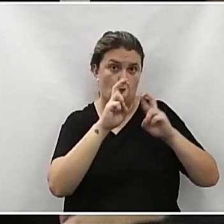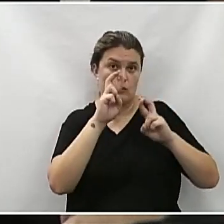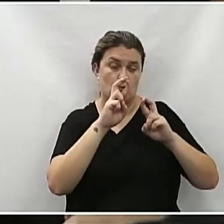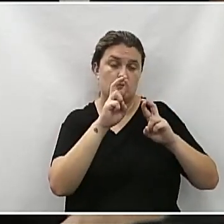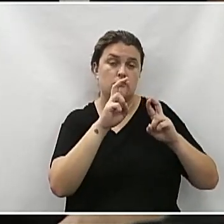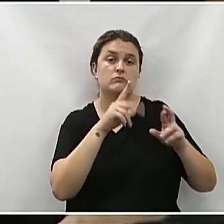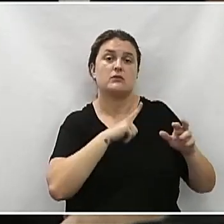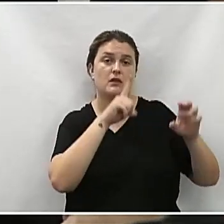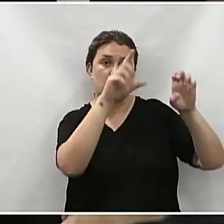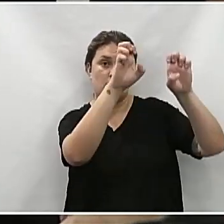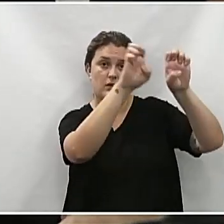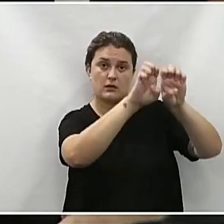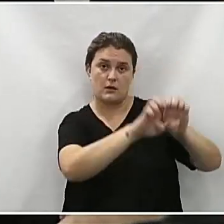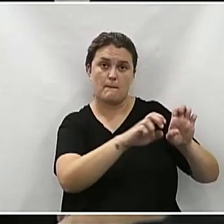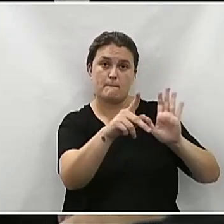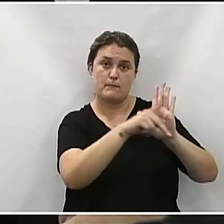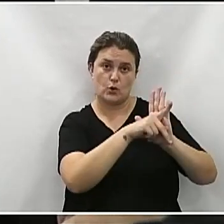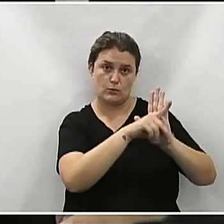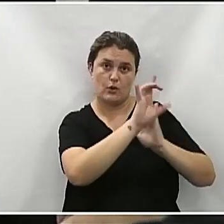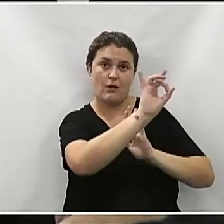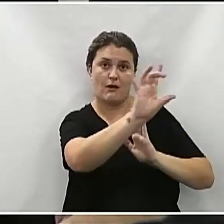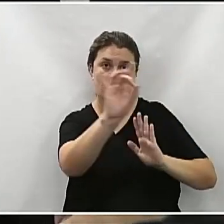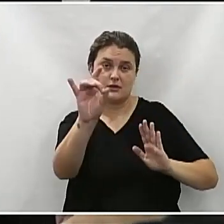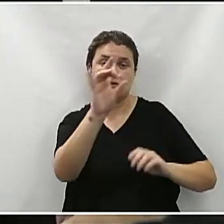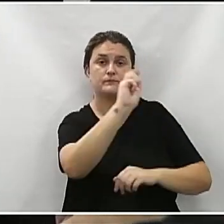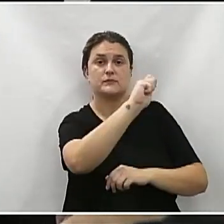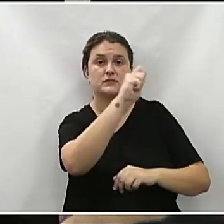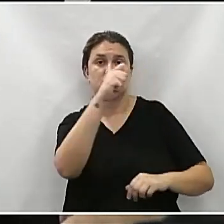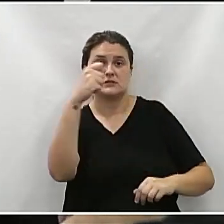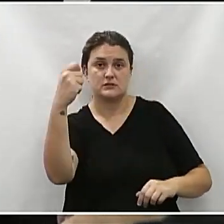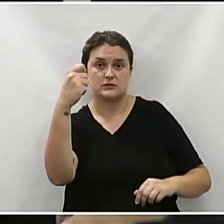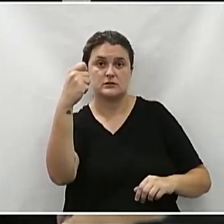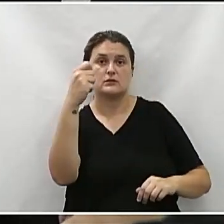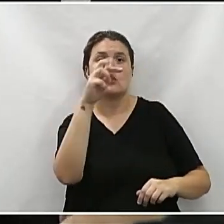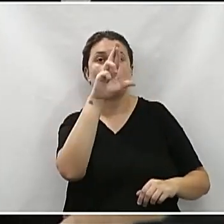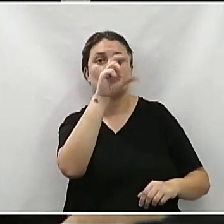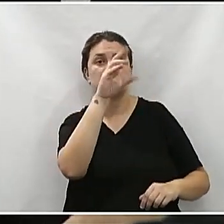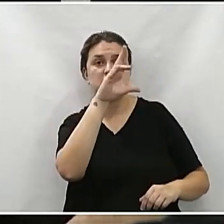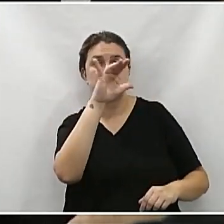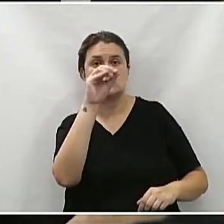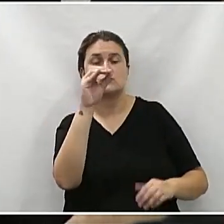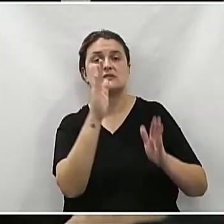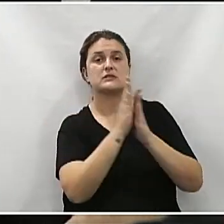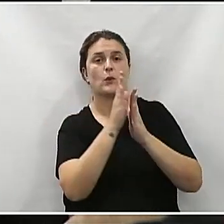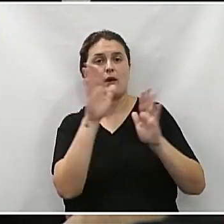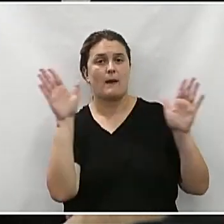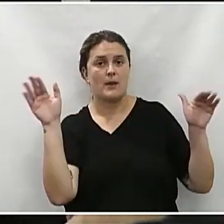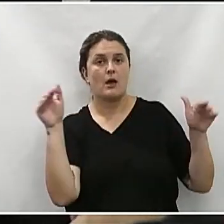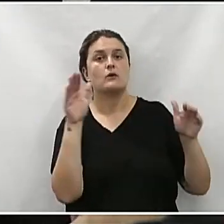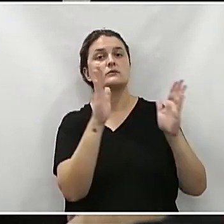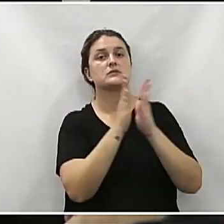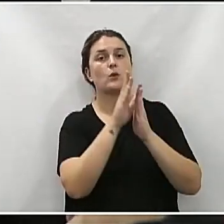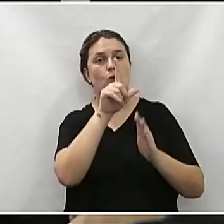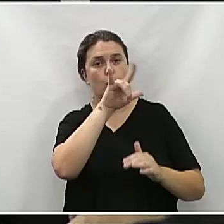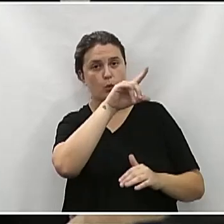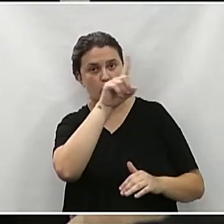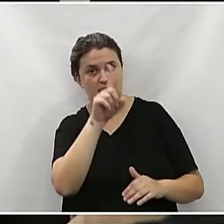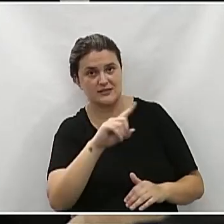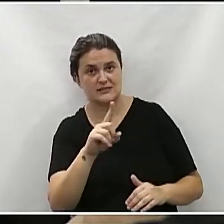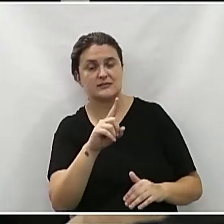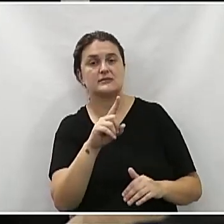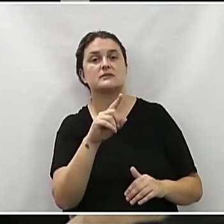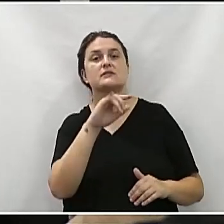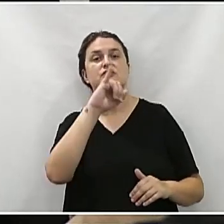próprio de cada entidade a associação do Rocil do São Gabriel do São Luiz do bairro